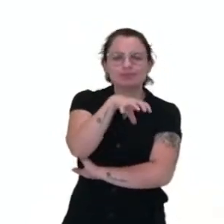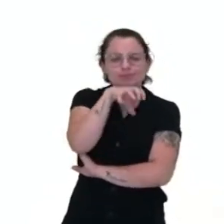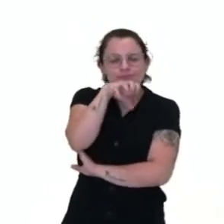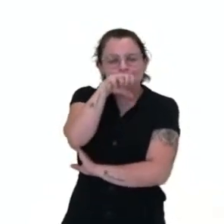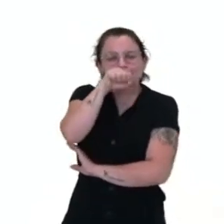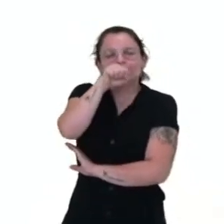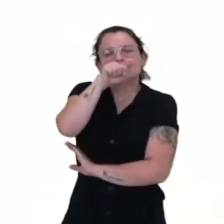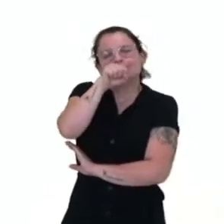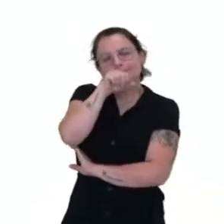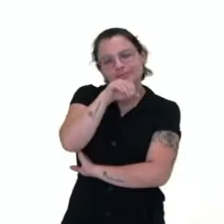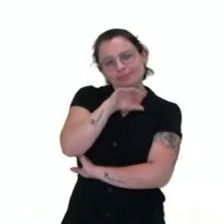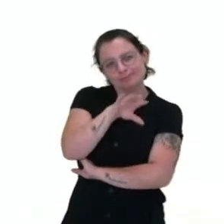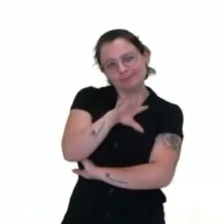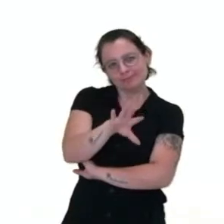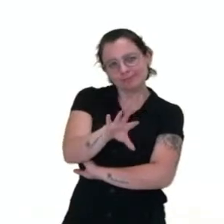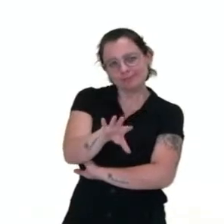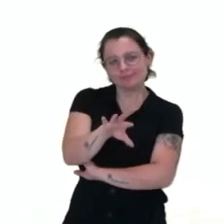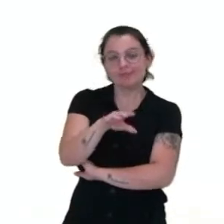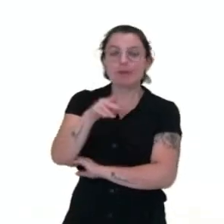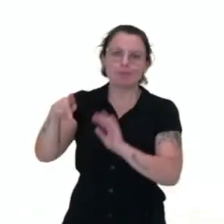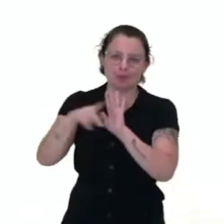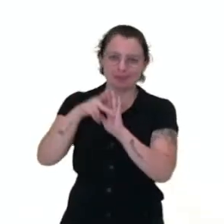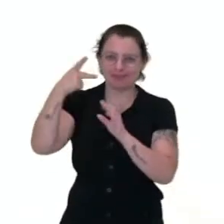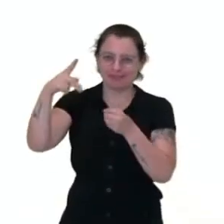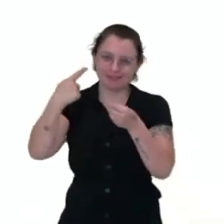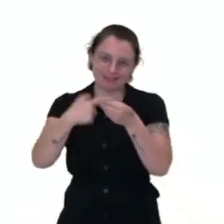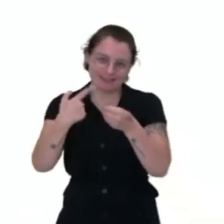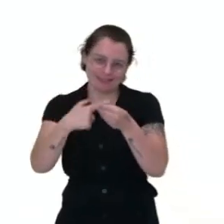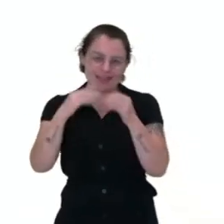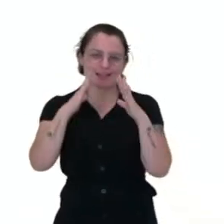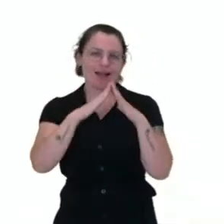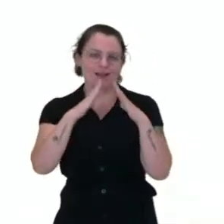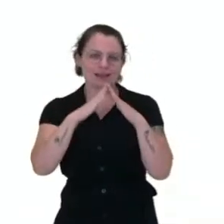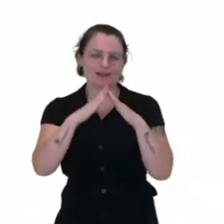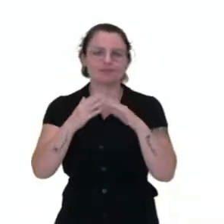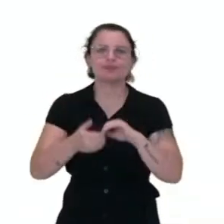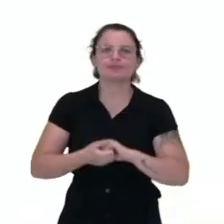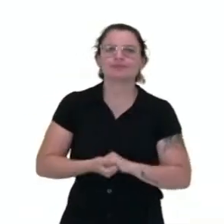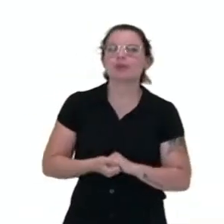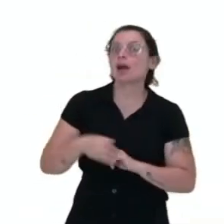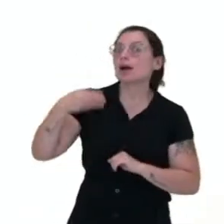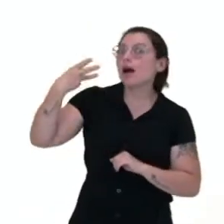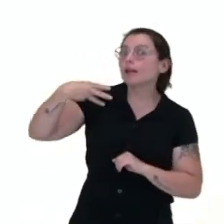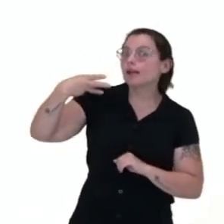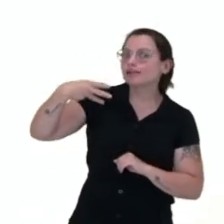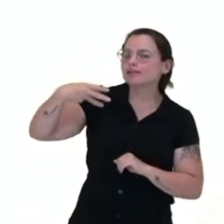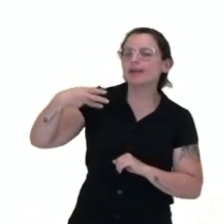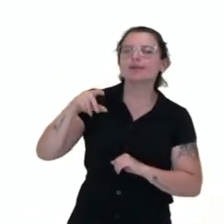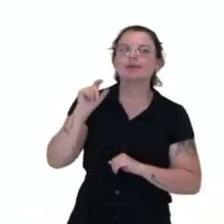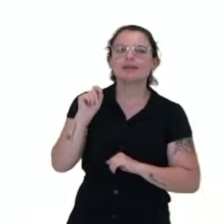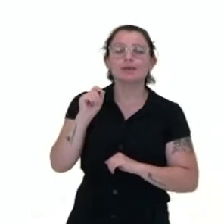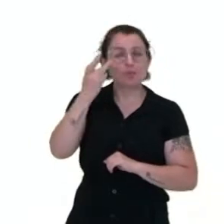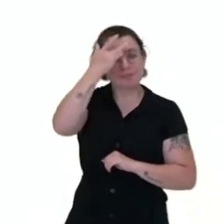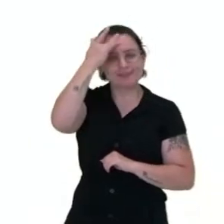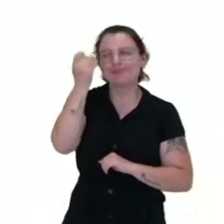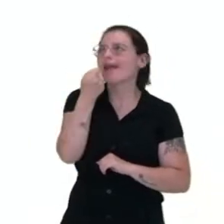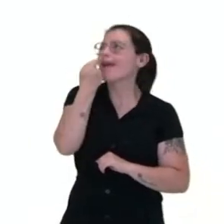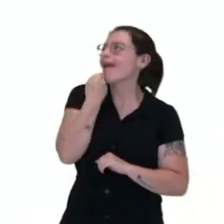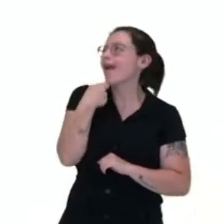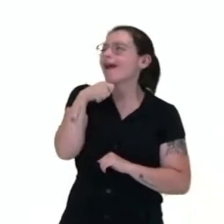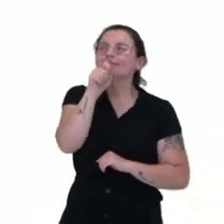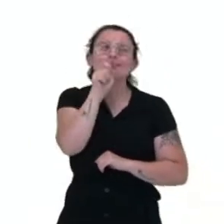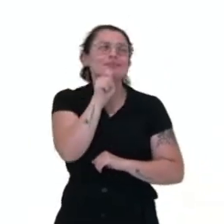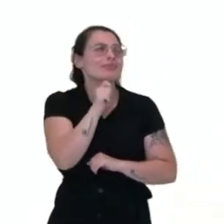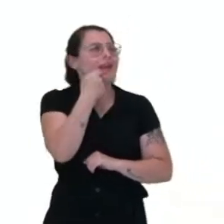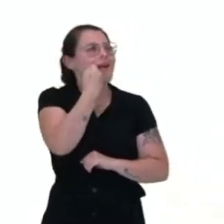respirando o ar puro da cidade onde ele mora. Na terceira situação, nós temos uma pessoa tomando sorvete de casquinha. Isso